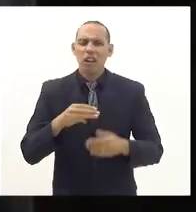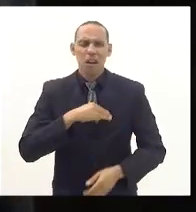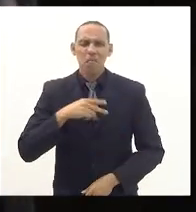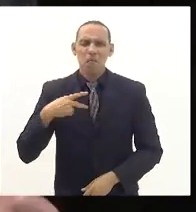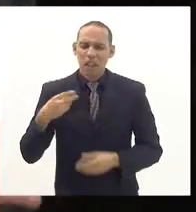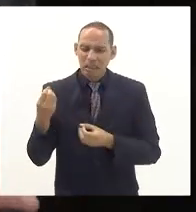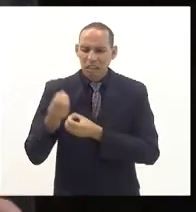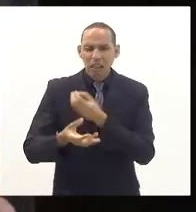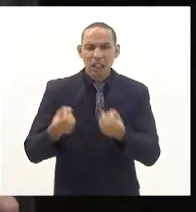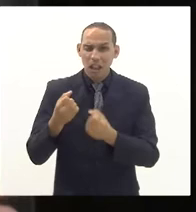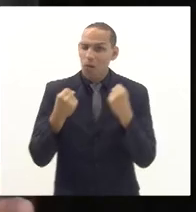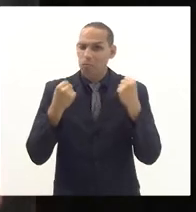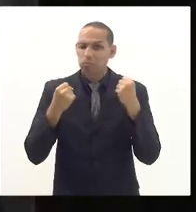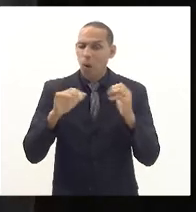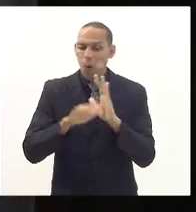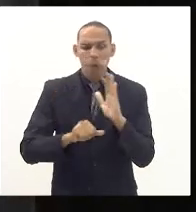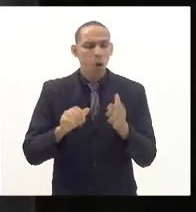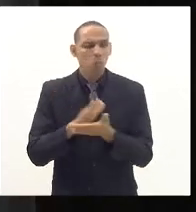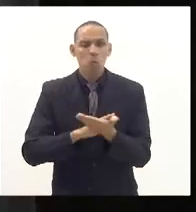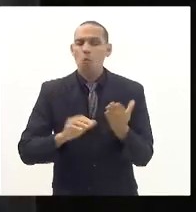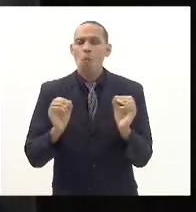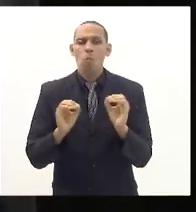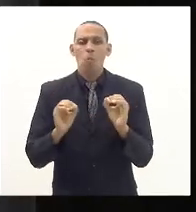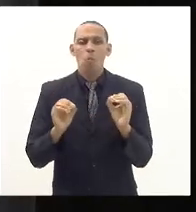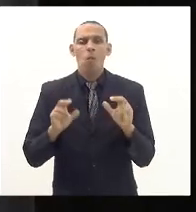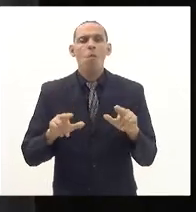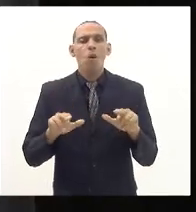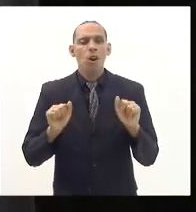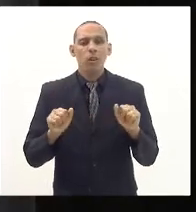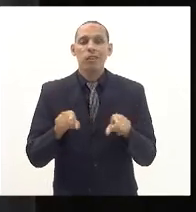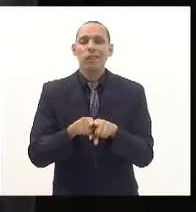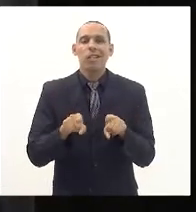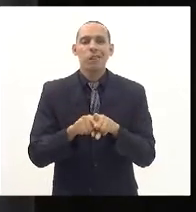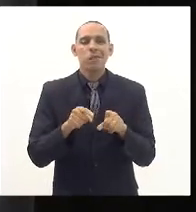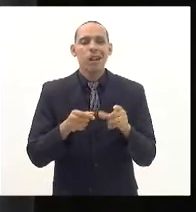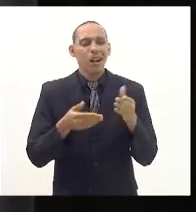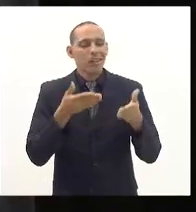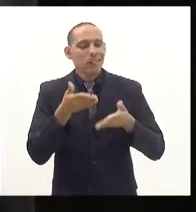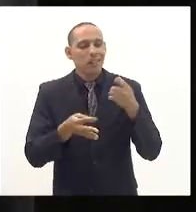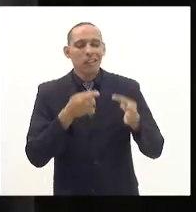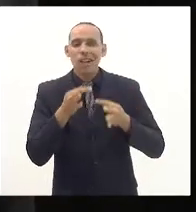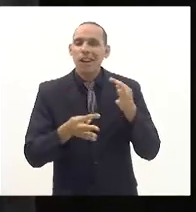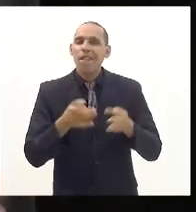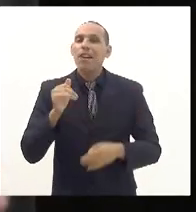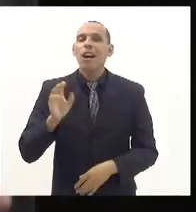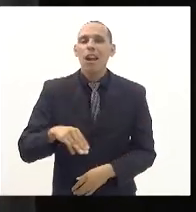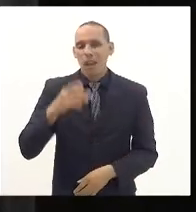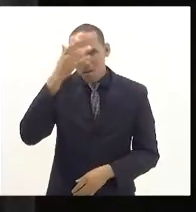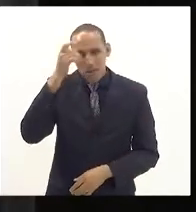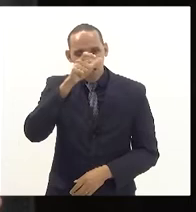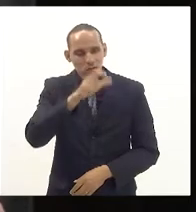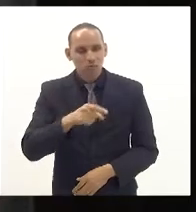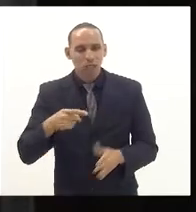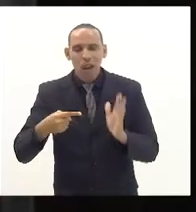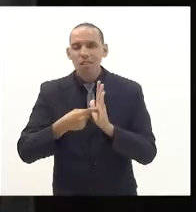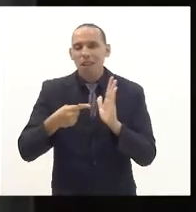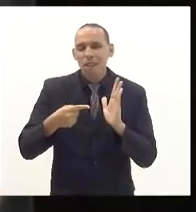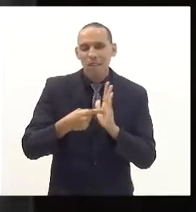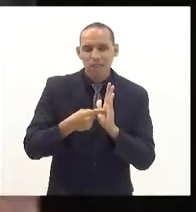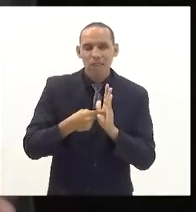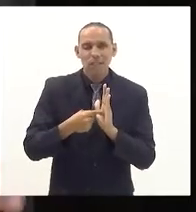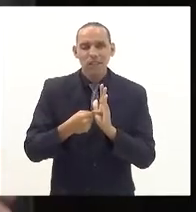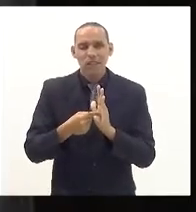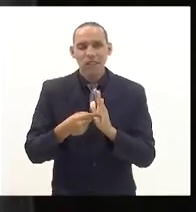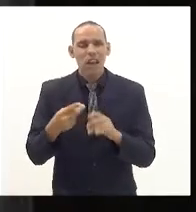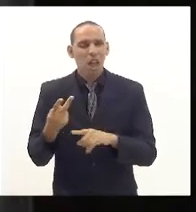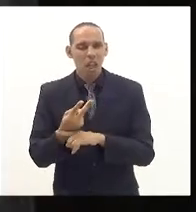o ministério público pudesse estar exercendo E tratando também com dignidade o acusado a qual ele estava